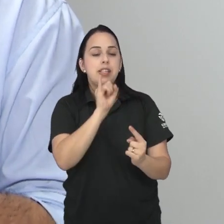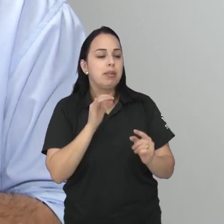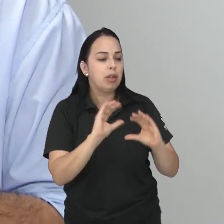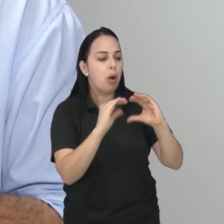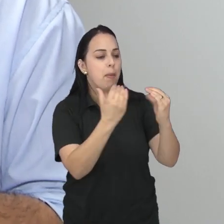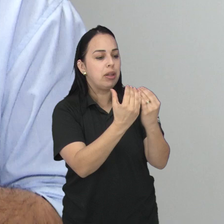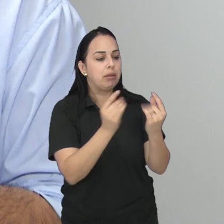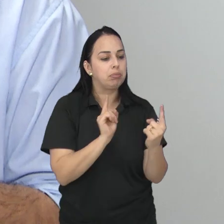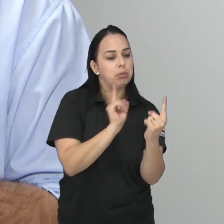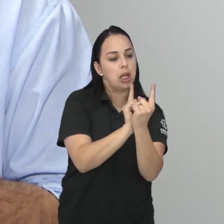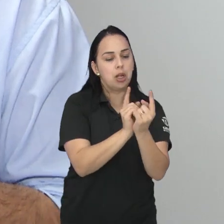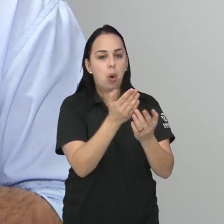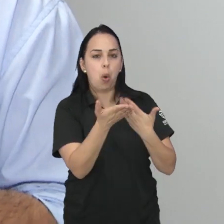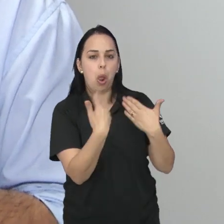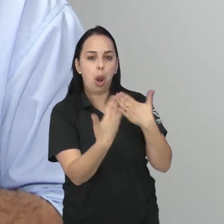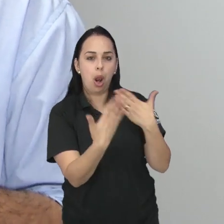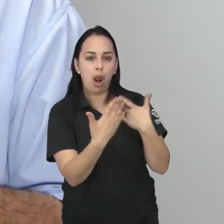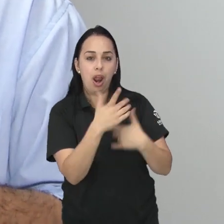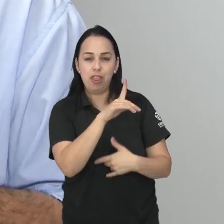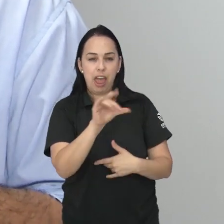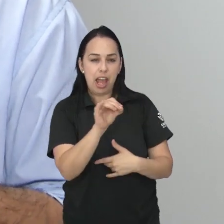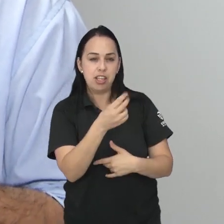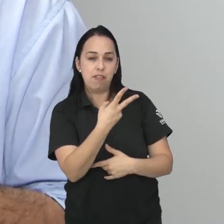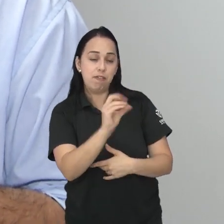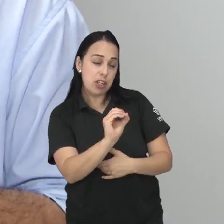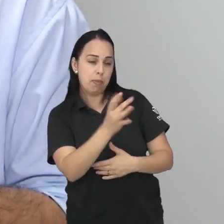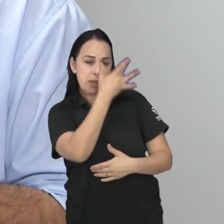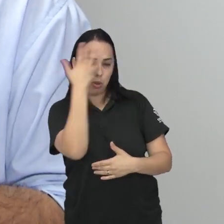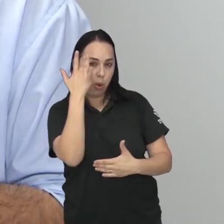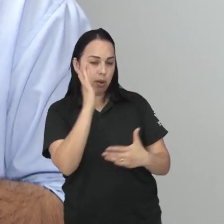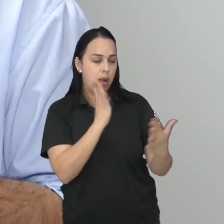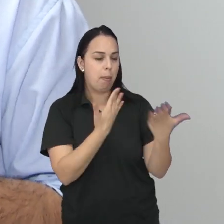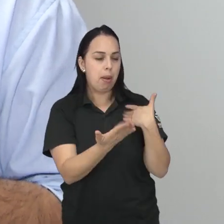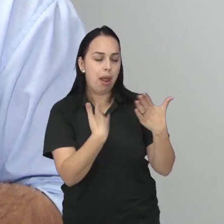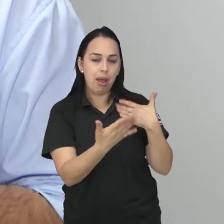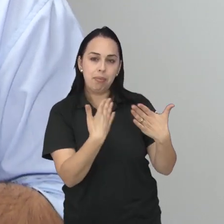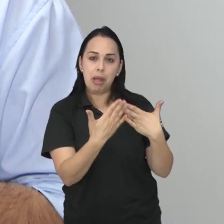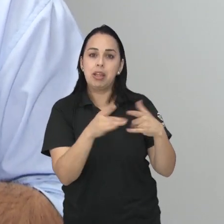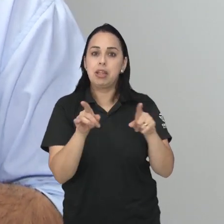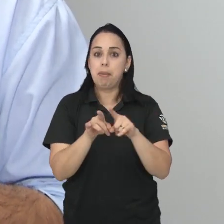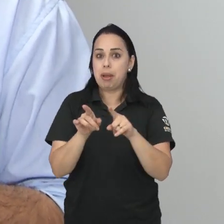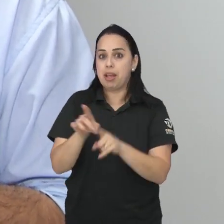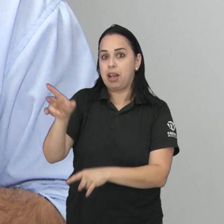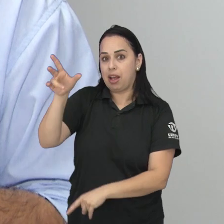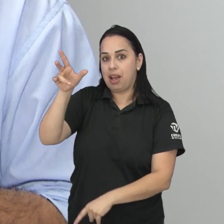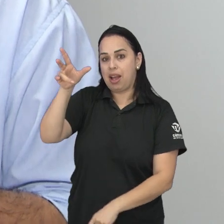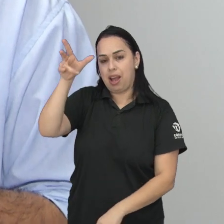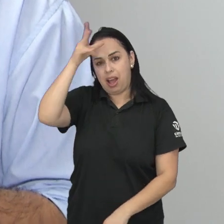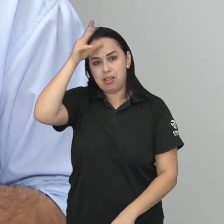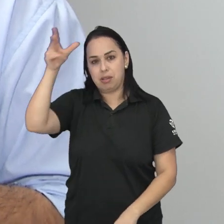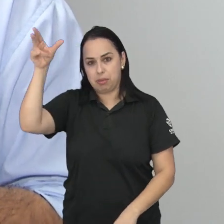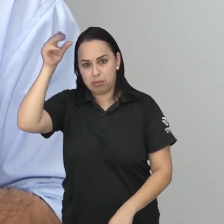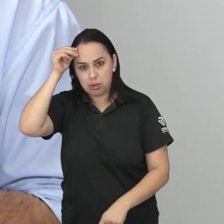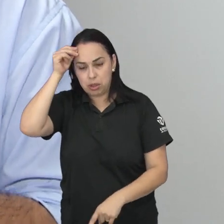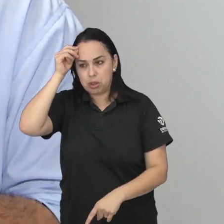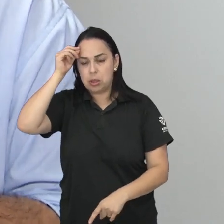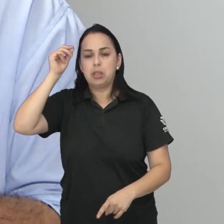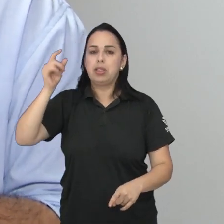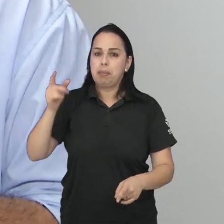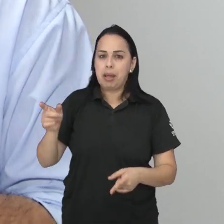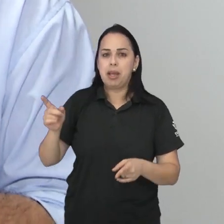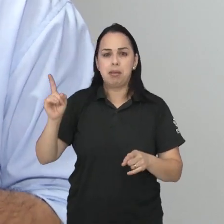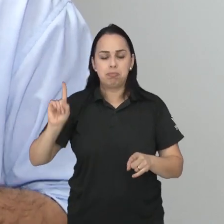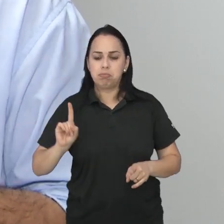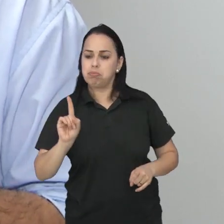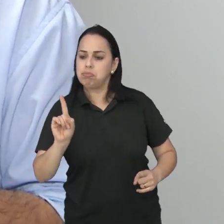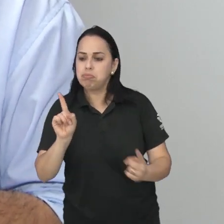for numa comunidade, está ali conversando com 10, 15, 20 pessoas no dia. E quando o Poder Executivo também abre a possibilidade da população